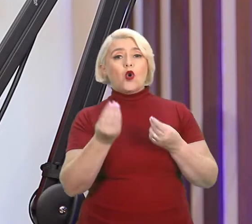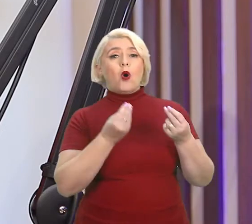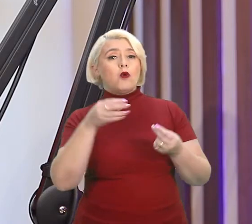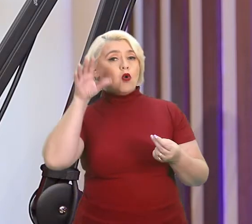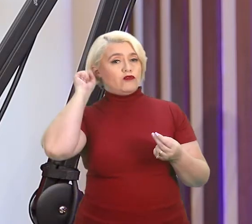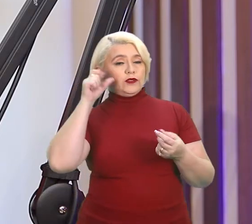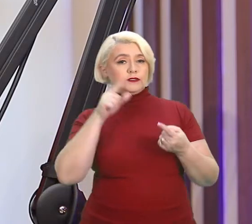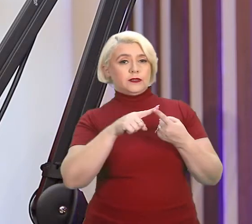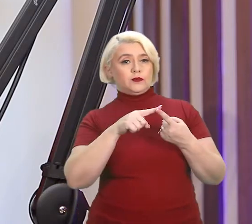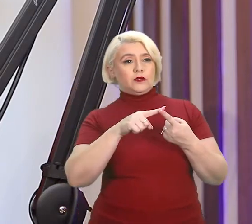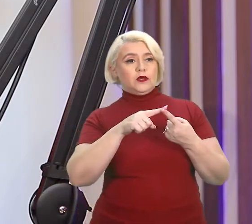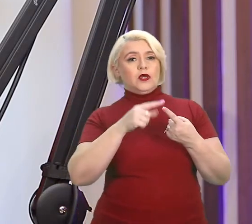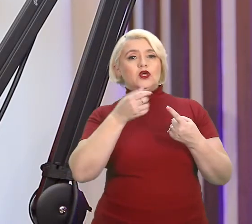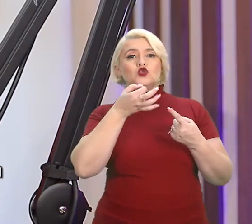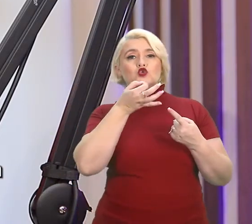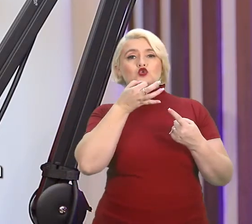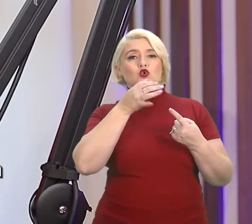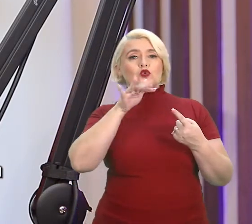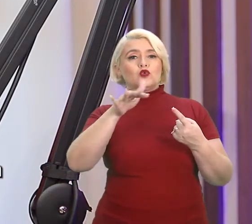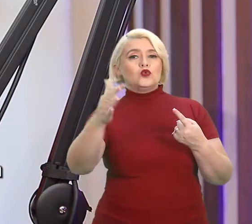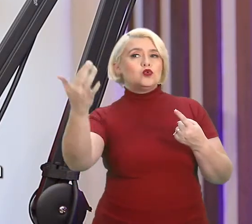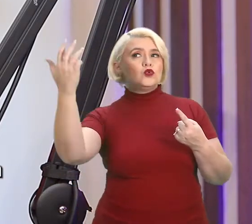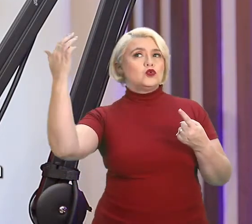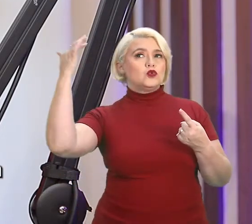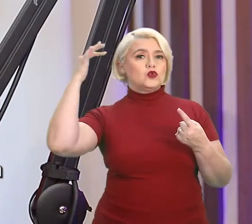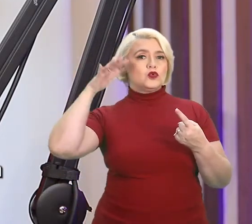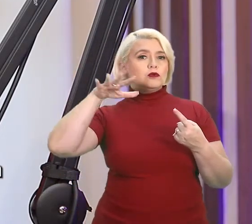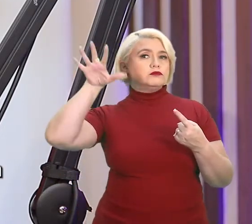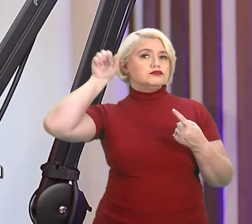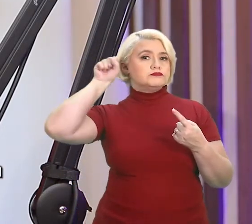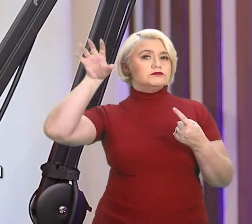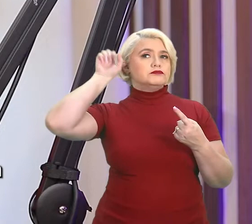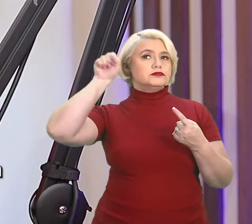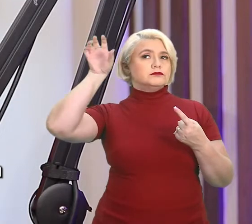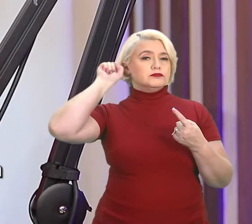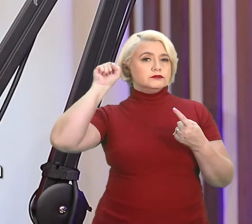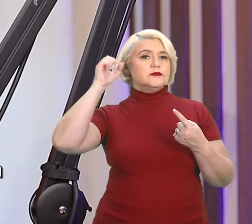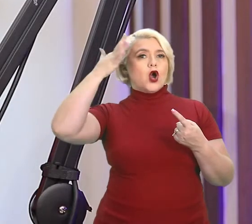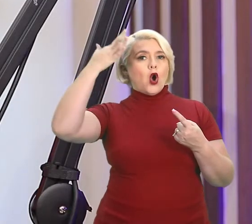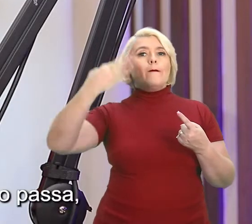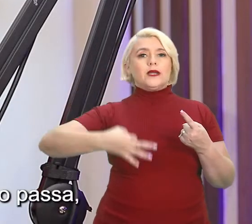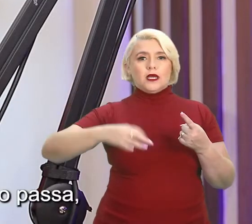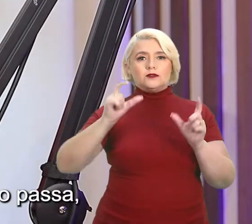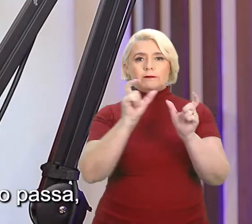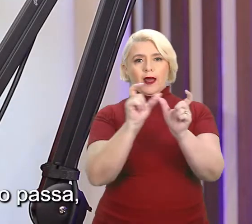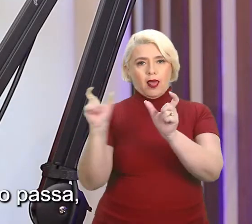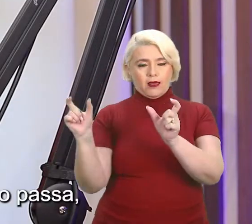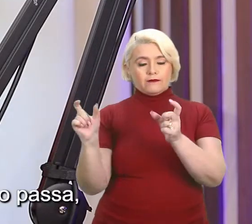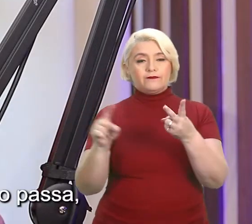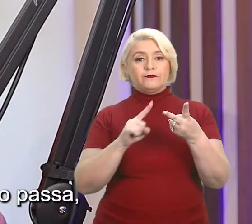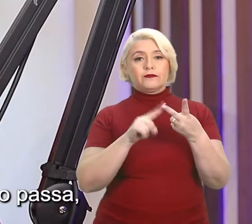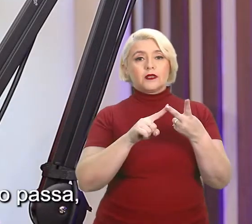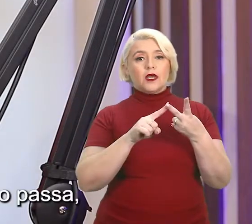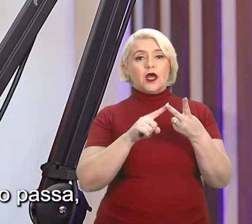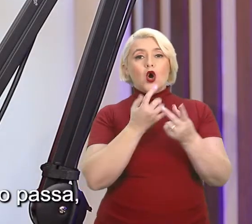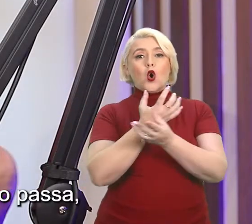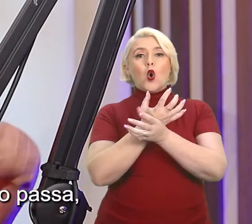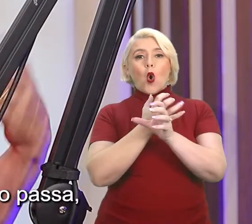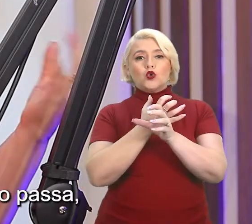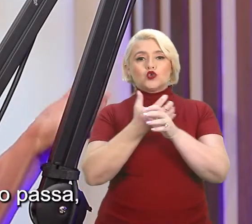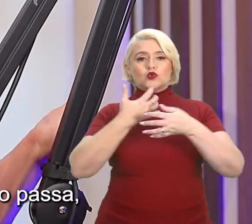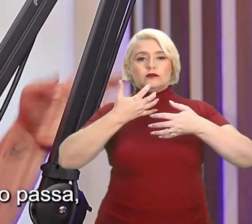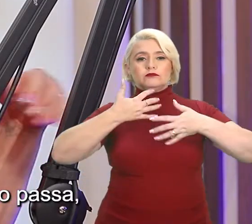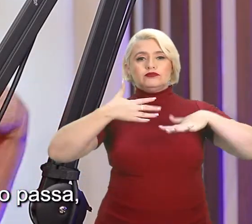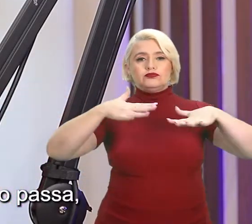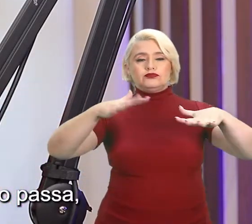aérea e a via óssea. A via aérea é quando você ouve o som e compreende as palavras. A via óssea é quando você sente as batidas do